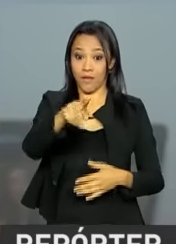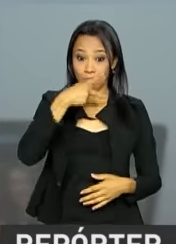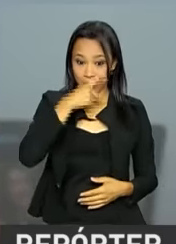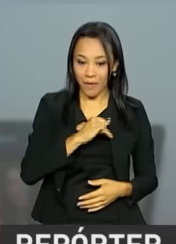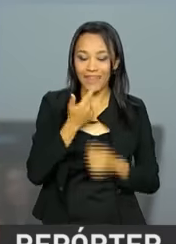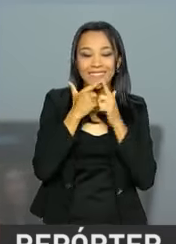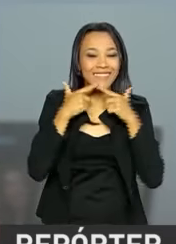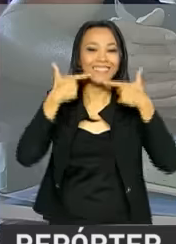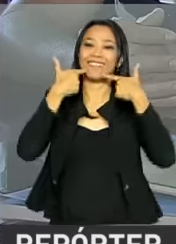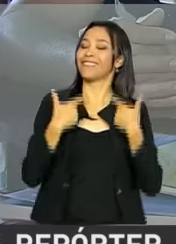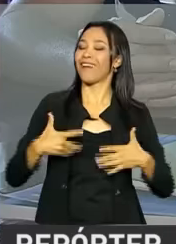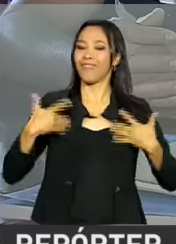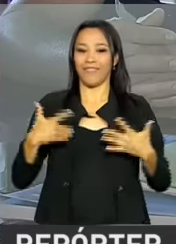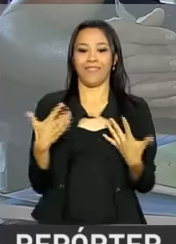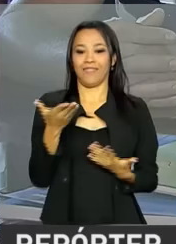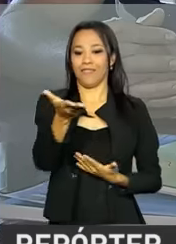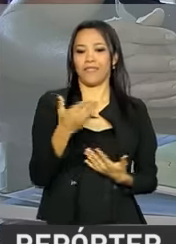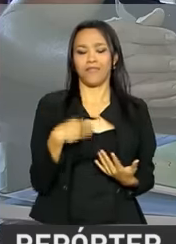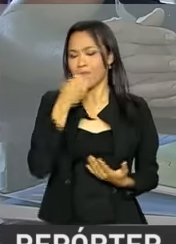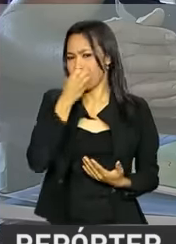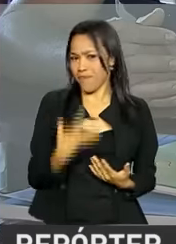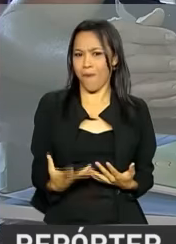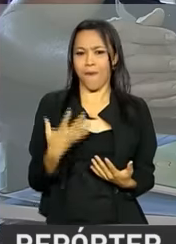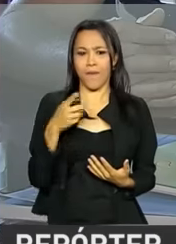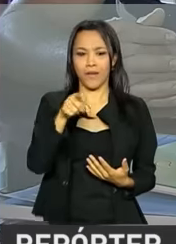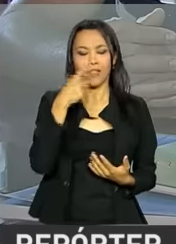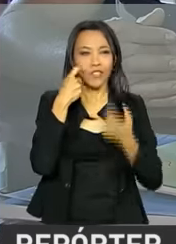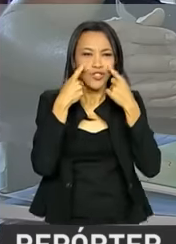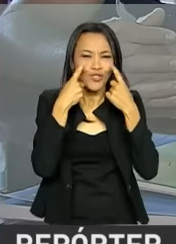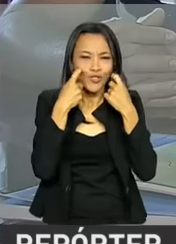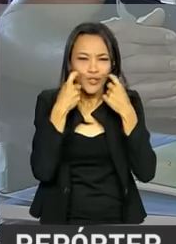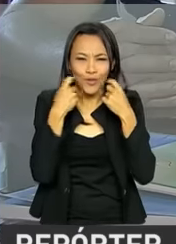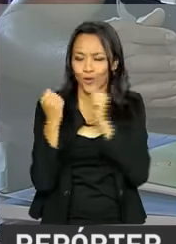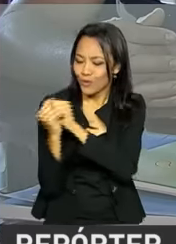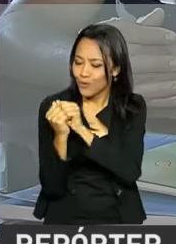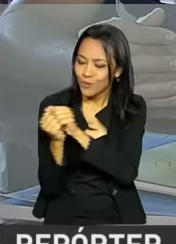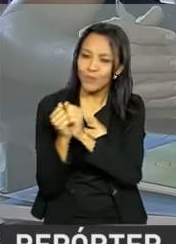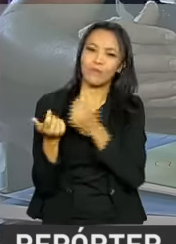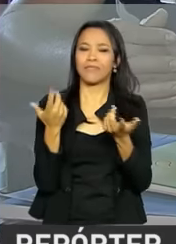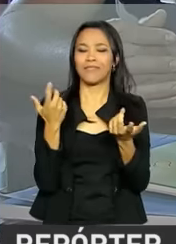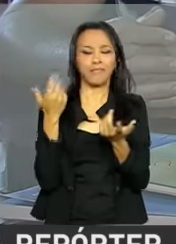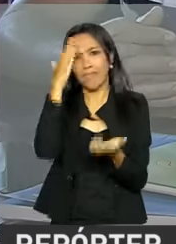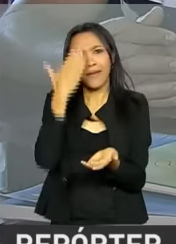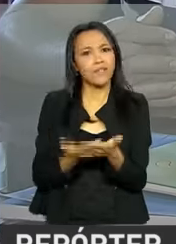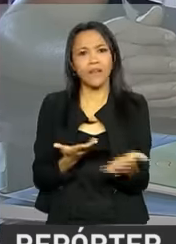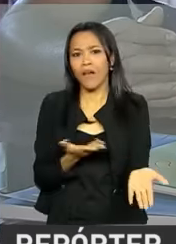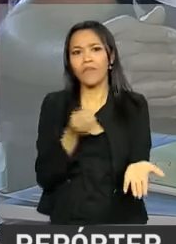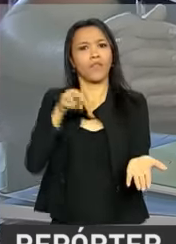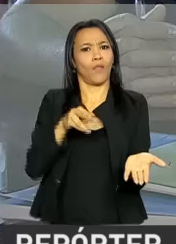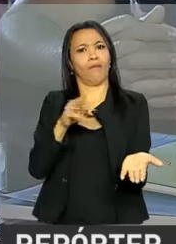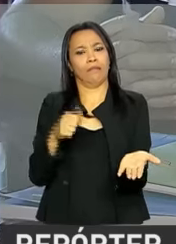disfarçar o orgulho foi muito bom muito a gente chorou juntas né Gabriela a gente não tá acreditando eu